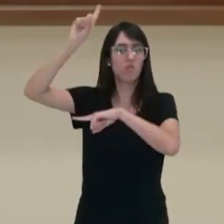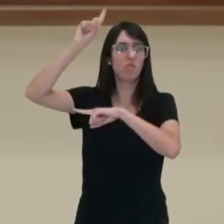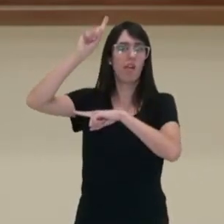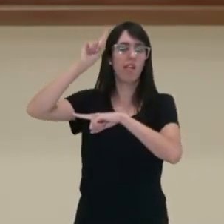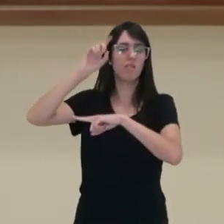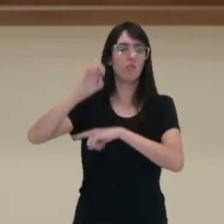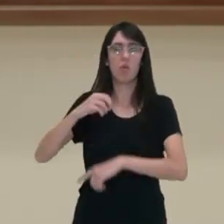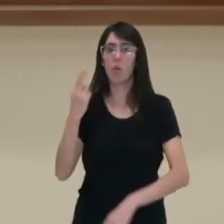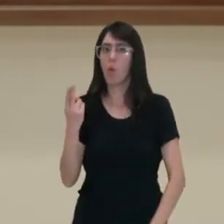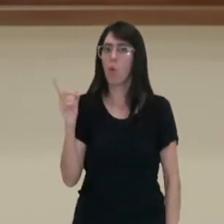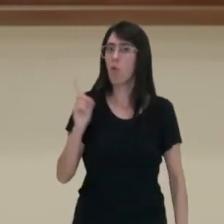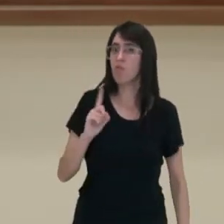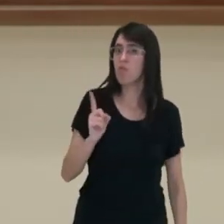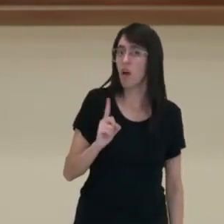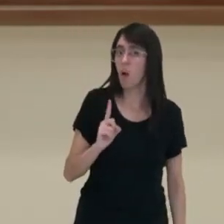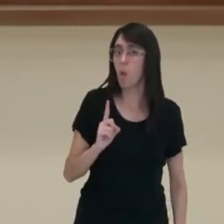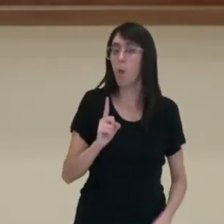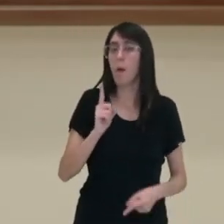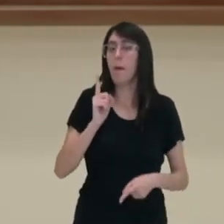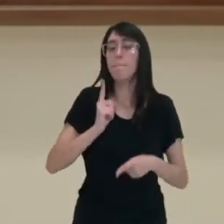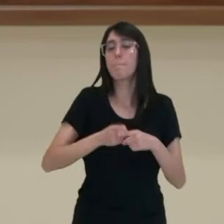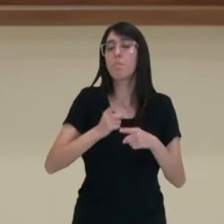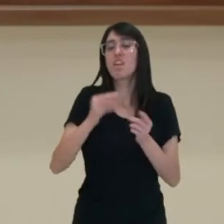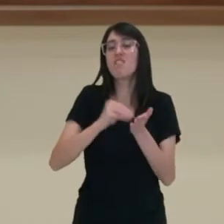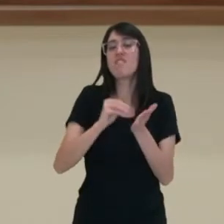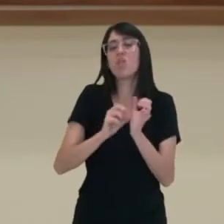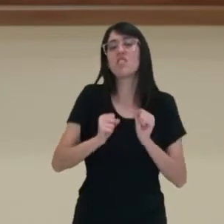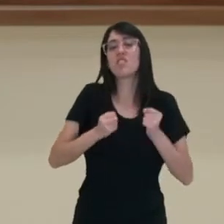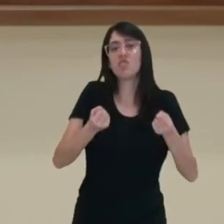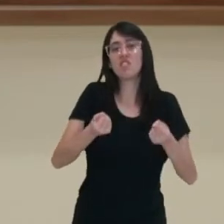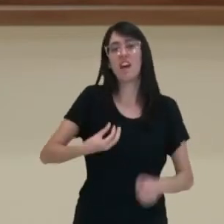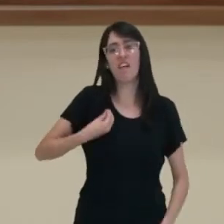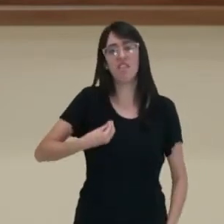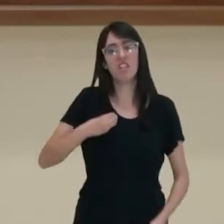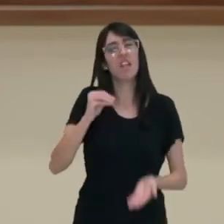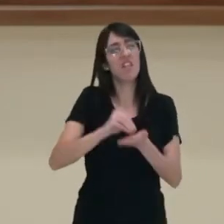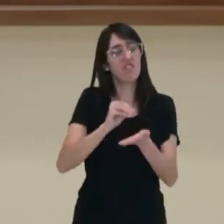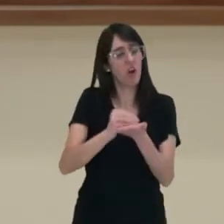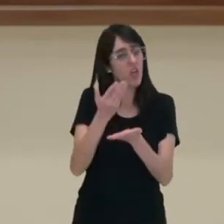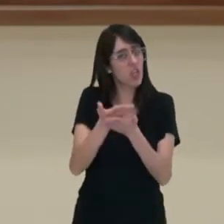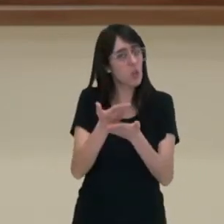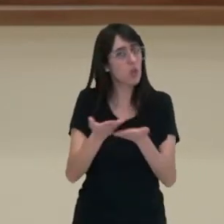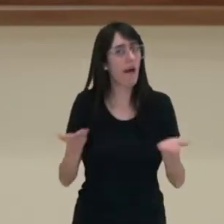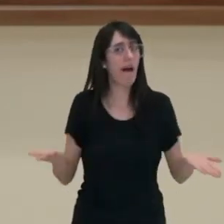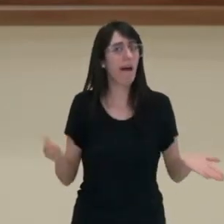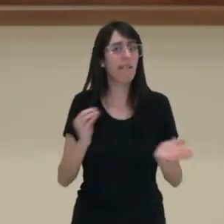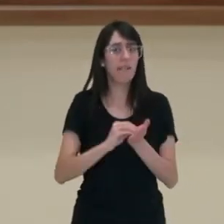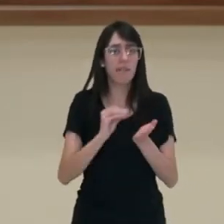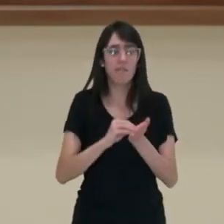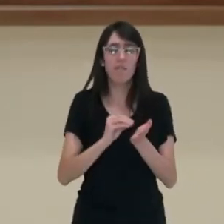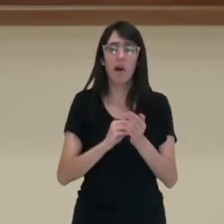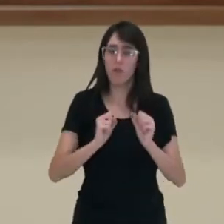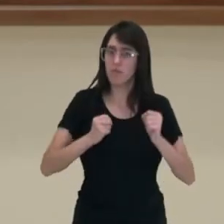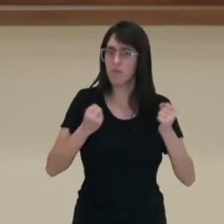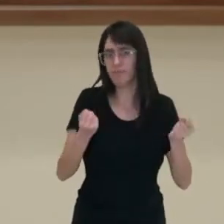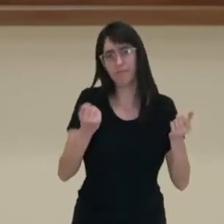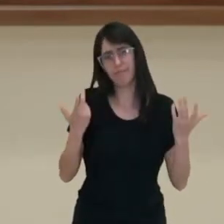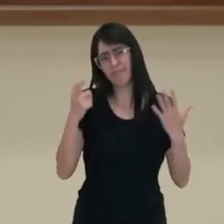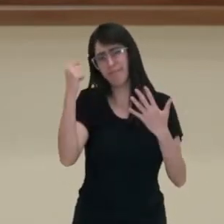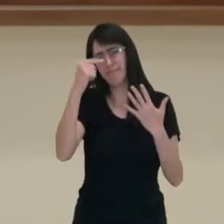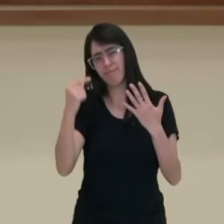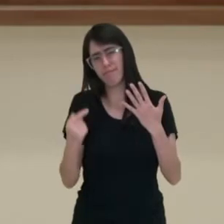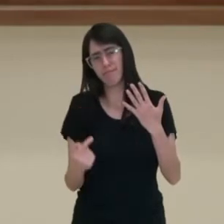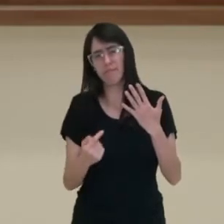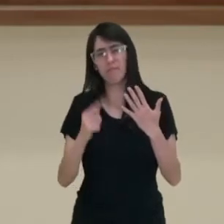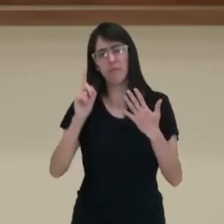não terão sucesso, porque não se esforçaram o suficiente, ou porque, enfim, são